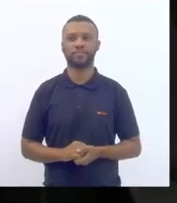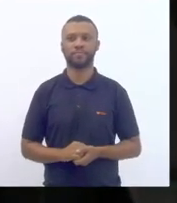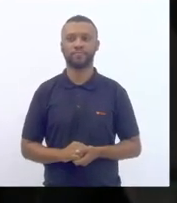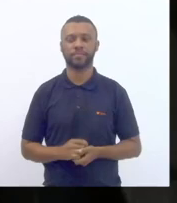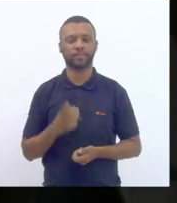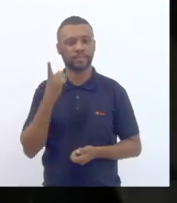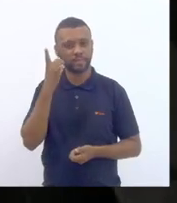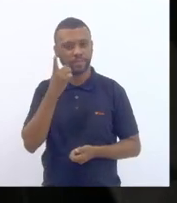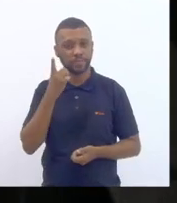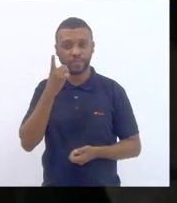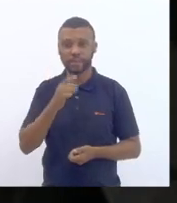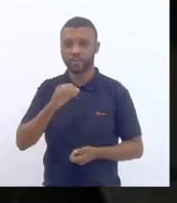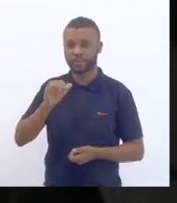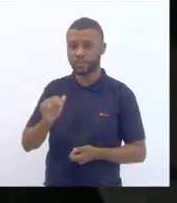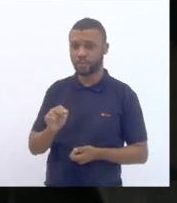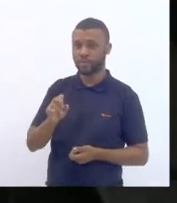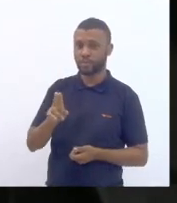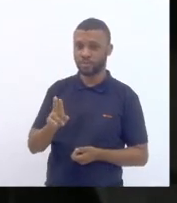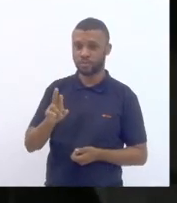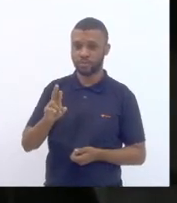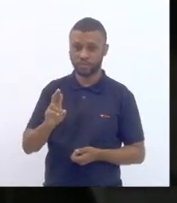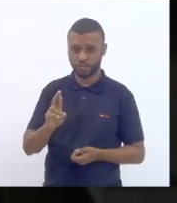o deputado Junior